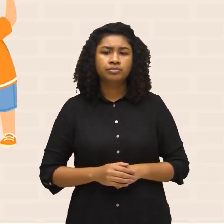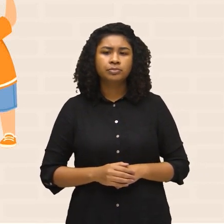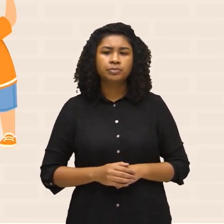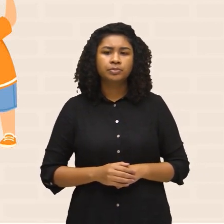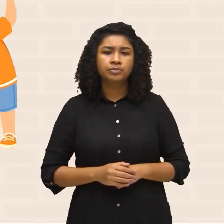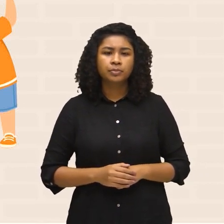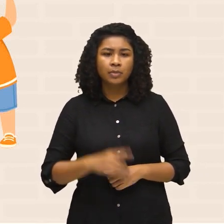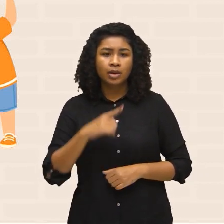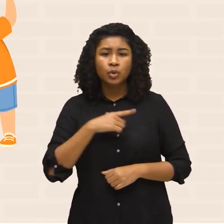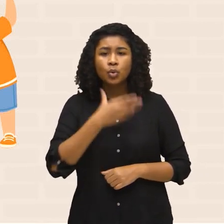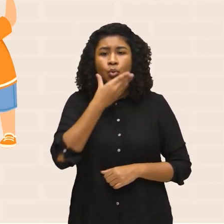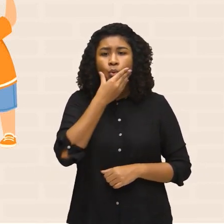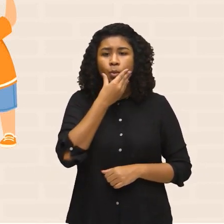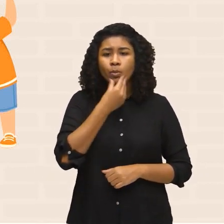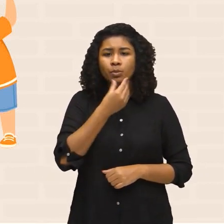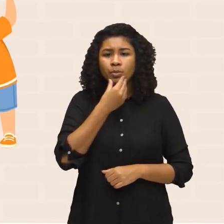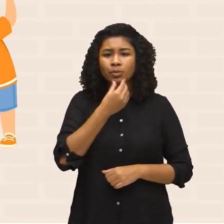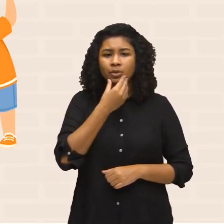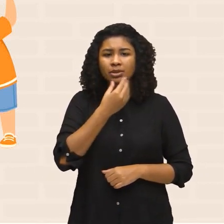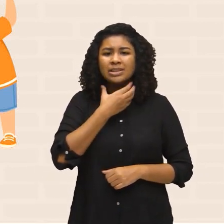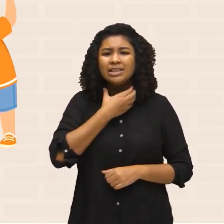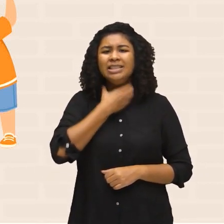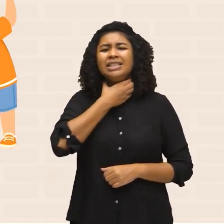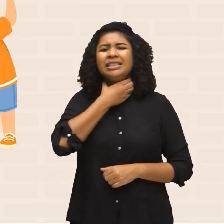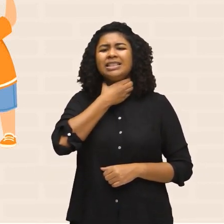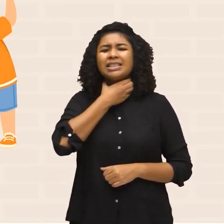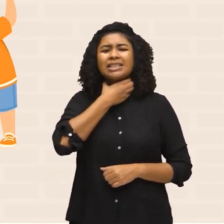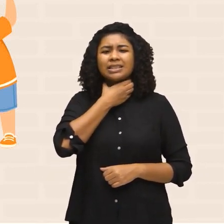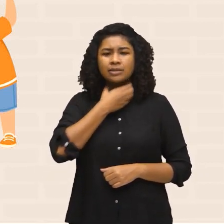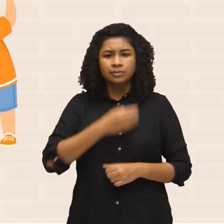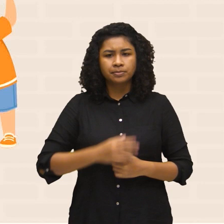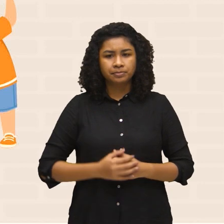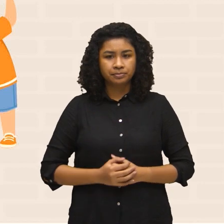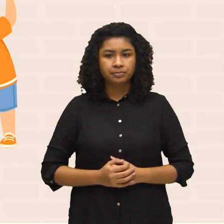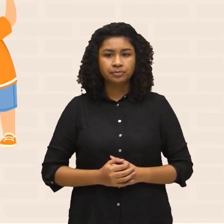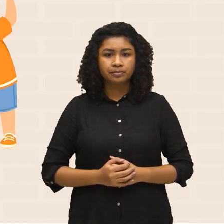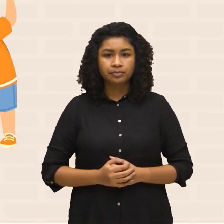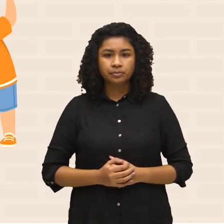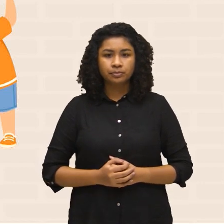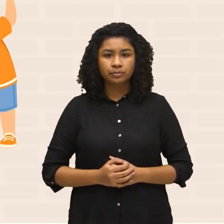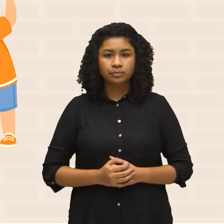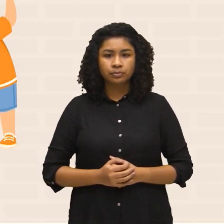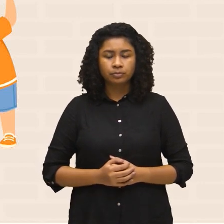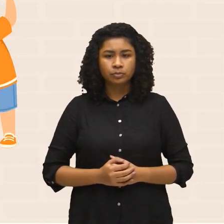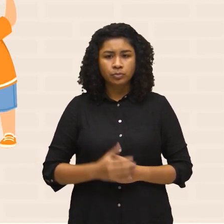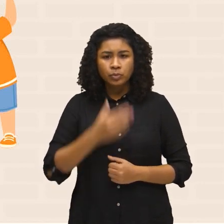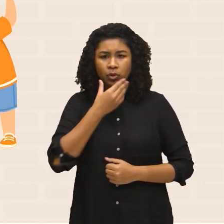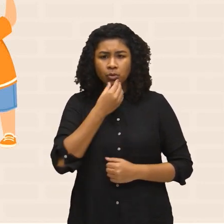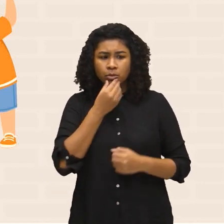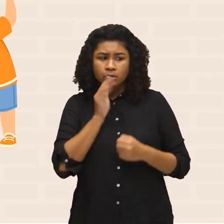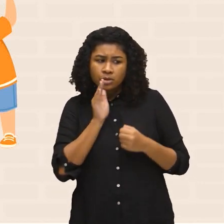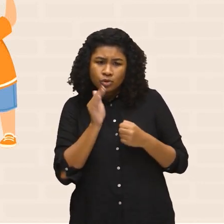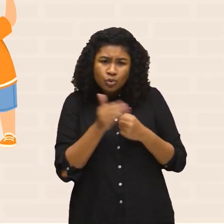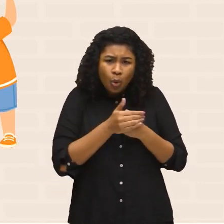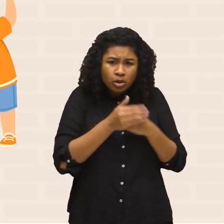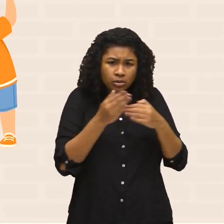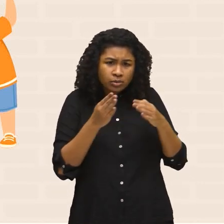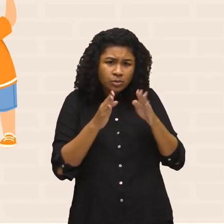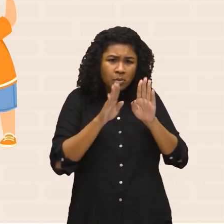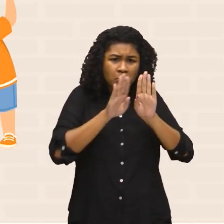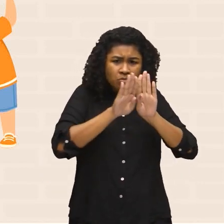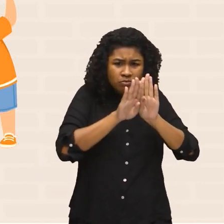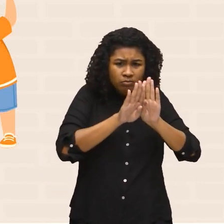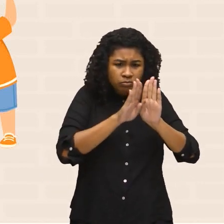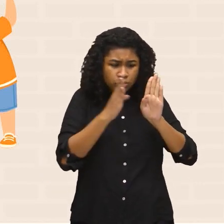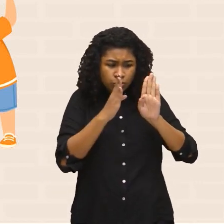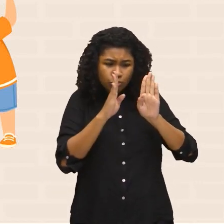tem um garotinho segurando o outro pelo pescoço, né? Um outro escondido atrás de, eu acho que um